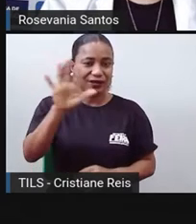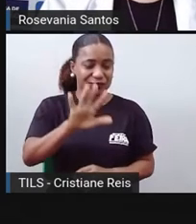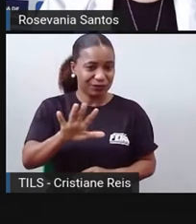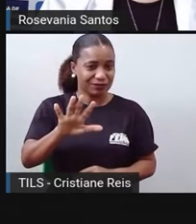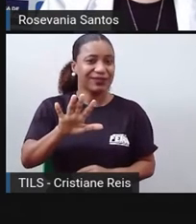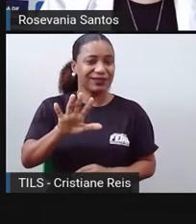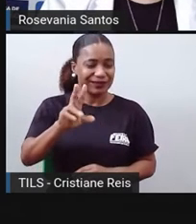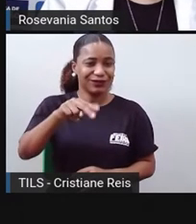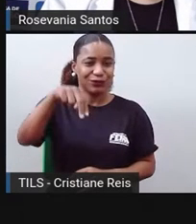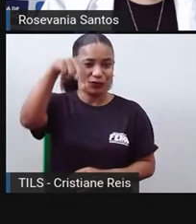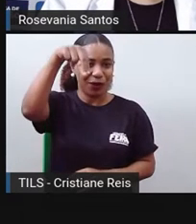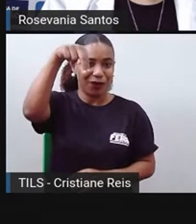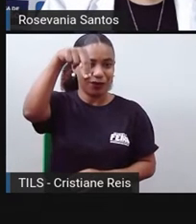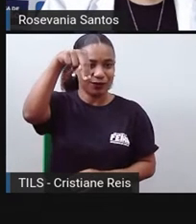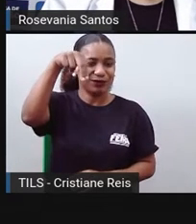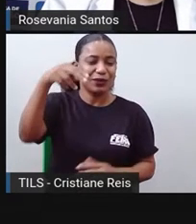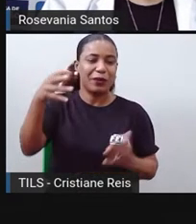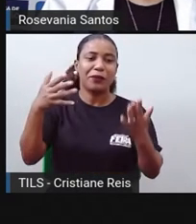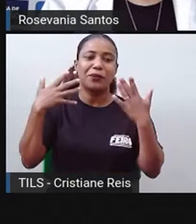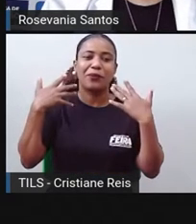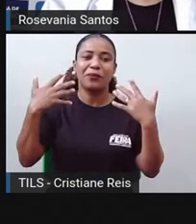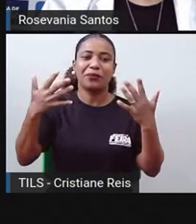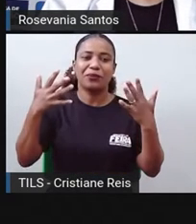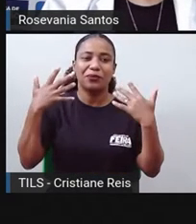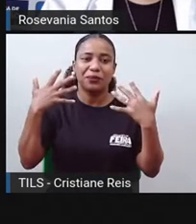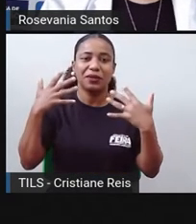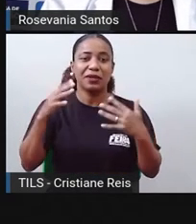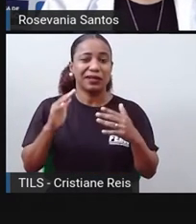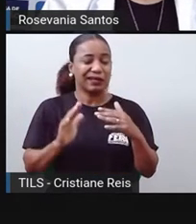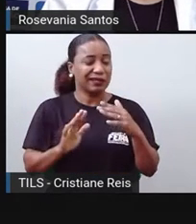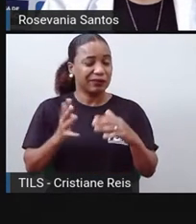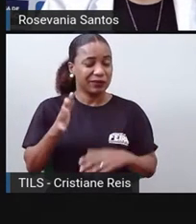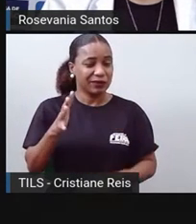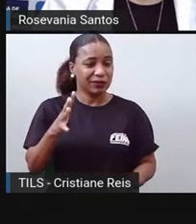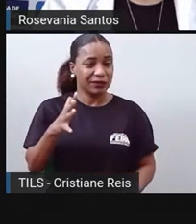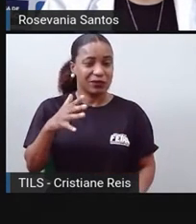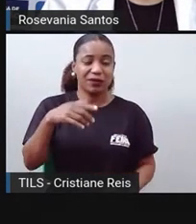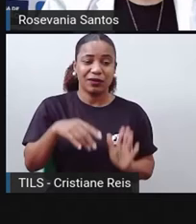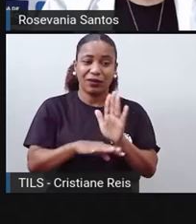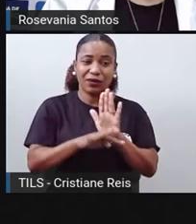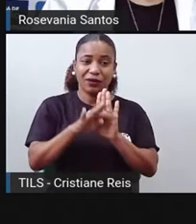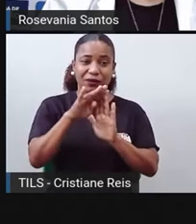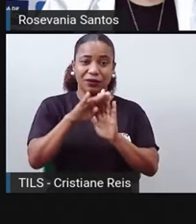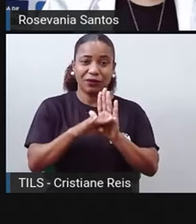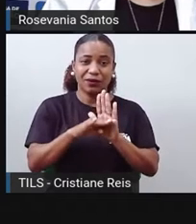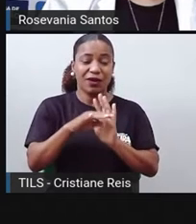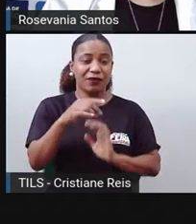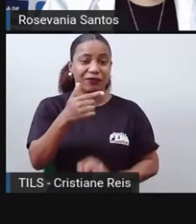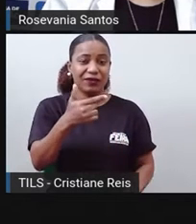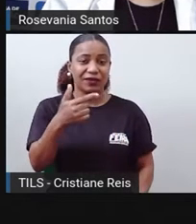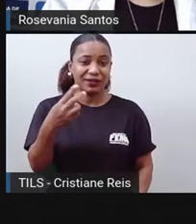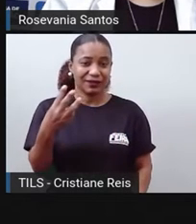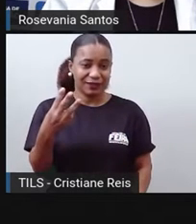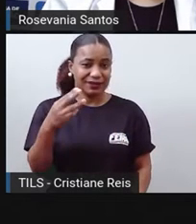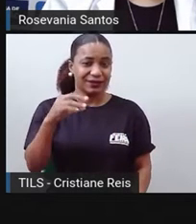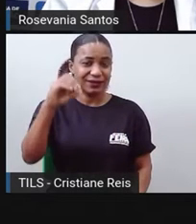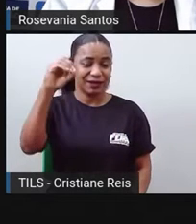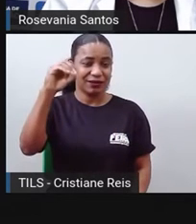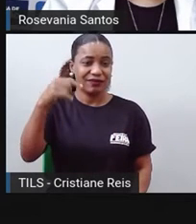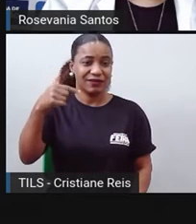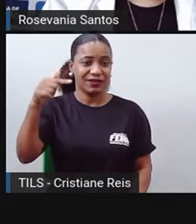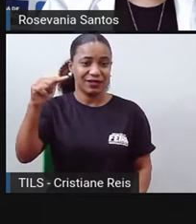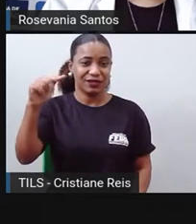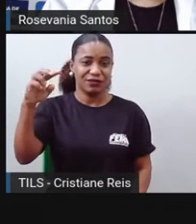recentemente, e elas estão entre os 23 graus 27 minutos aos 66 graus e